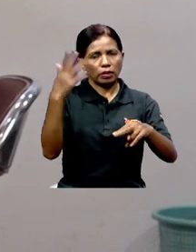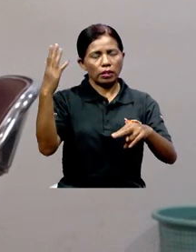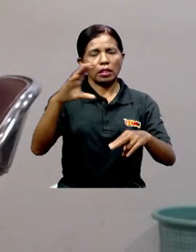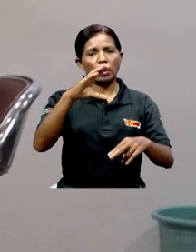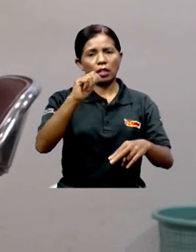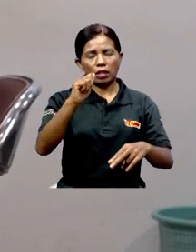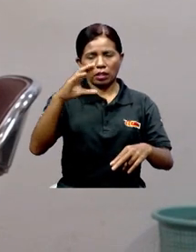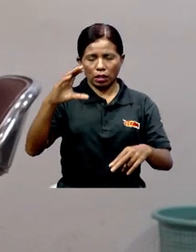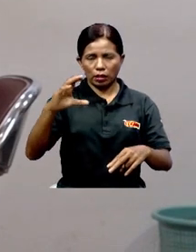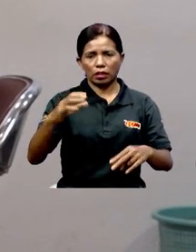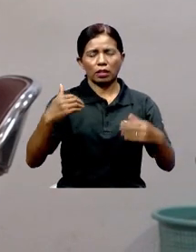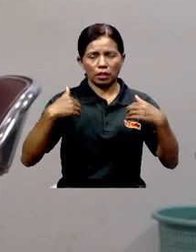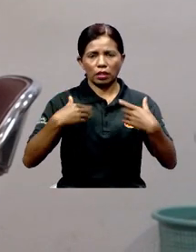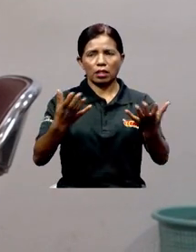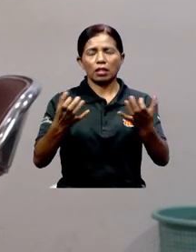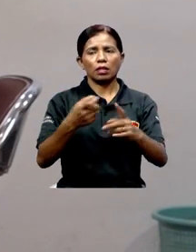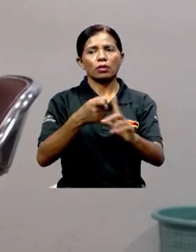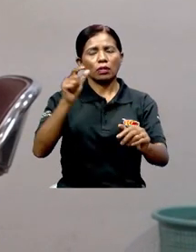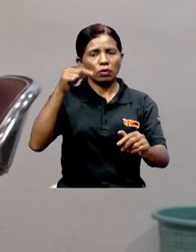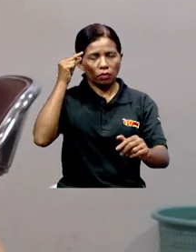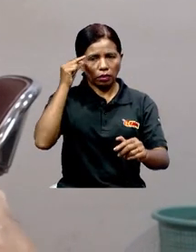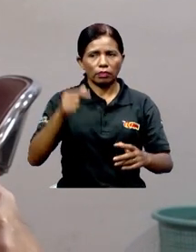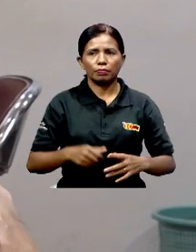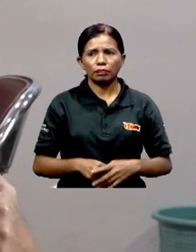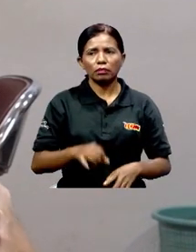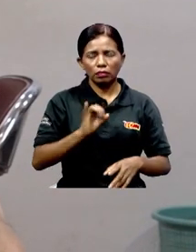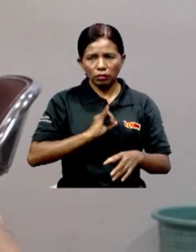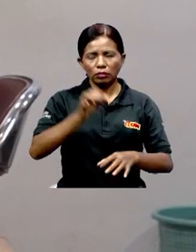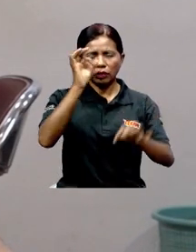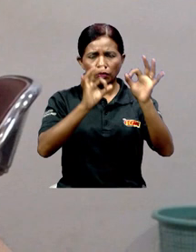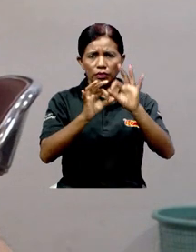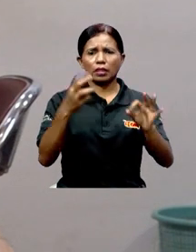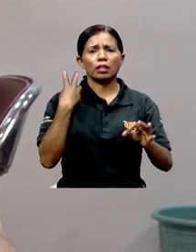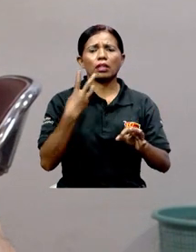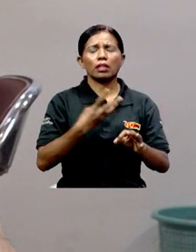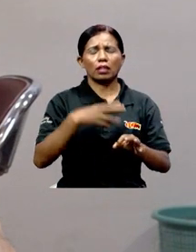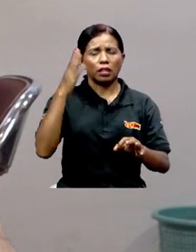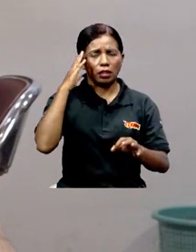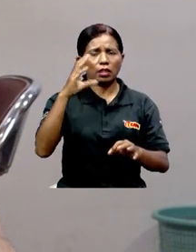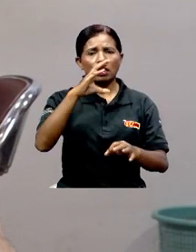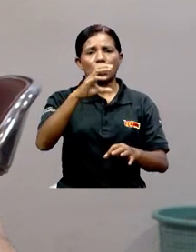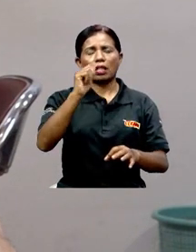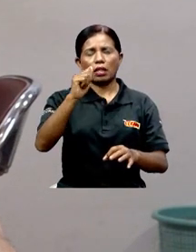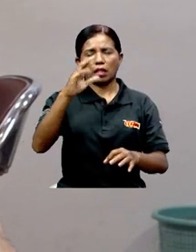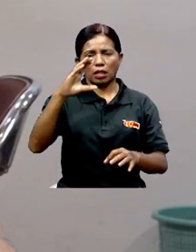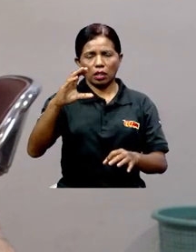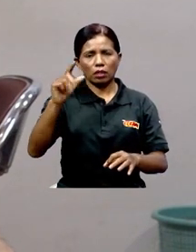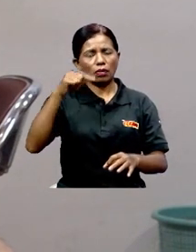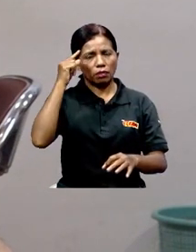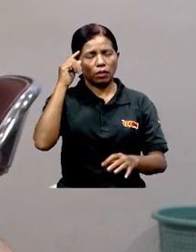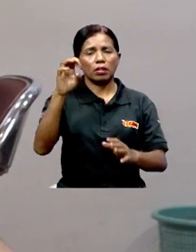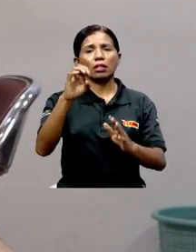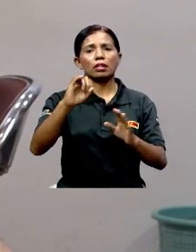indica iniciativa ne tenga mais governo ne. Al fier ke itatena kata kak ne instituição governo nia, instituição estado